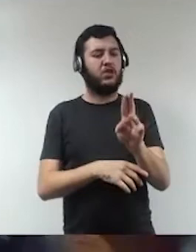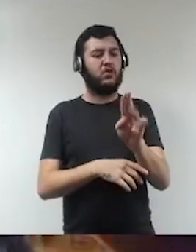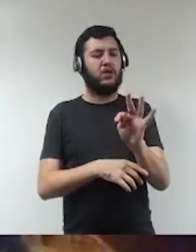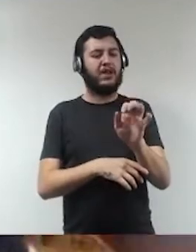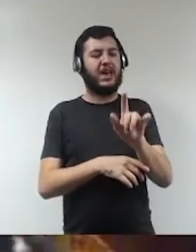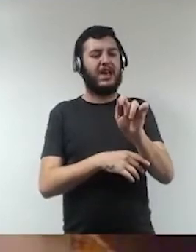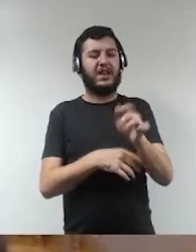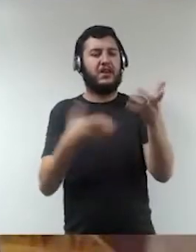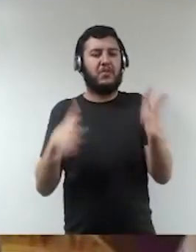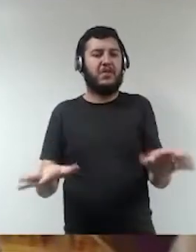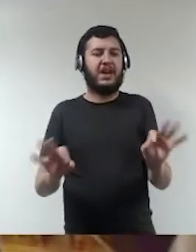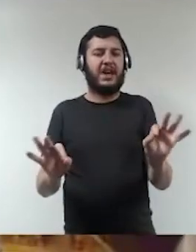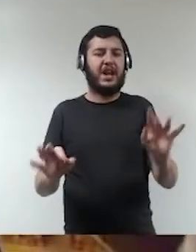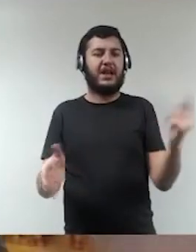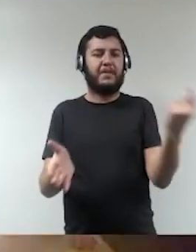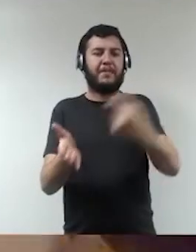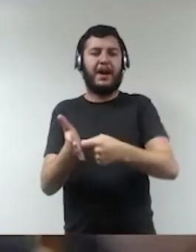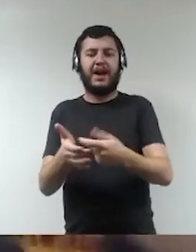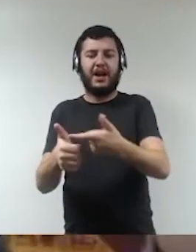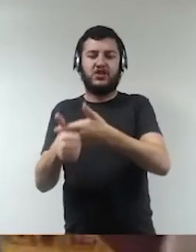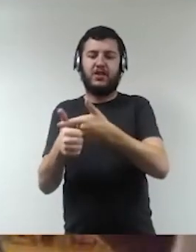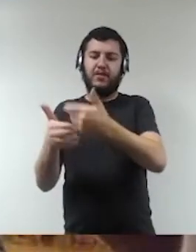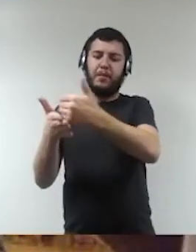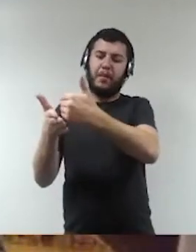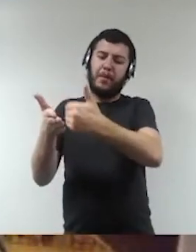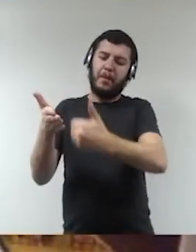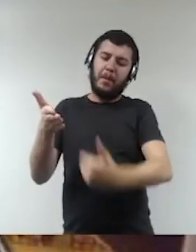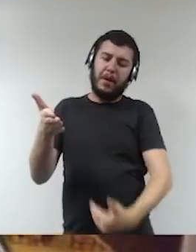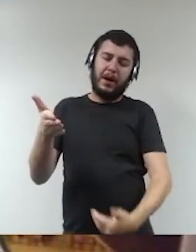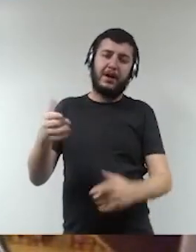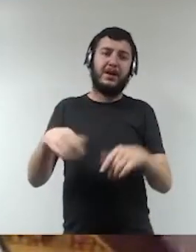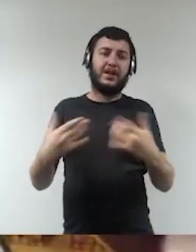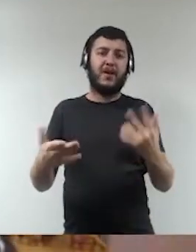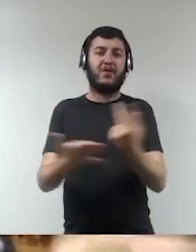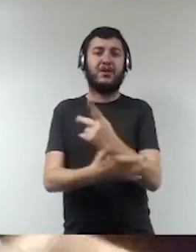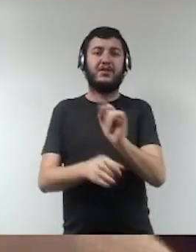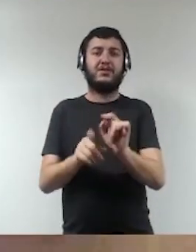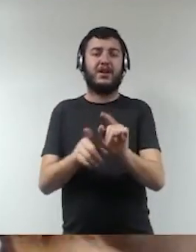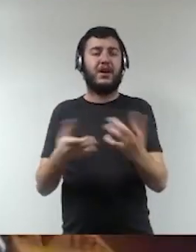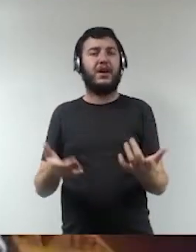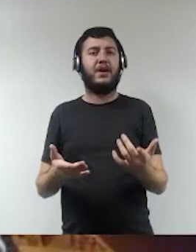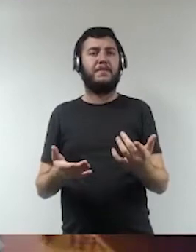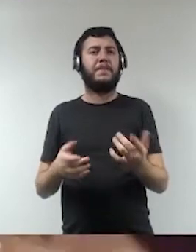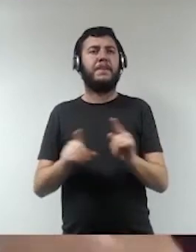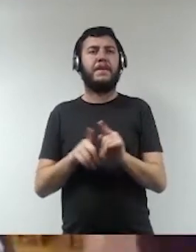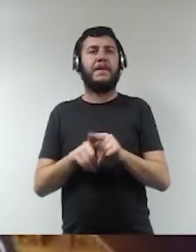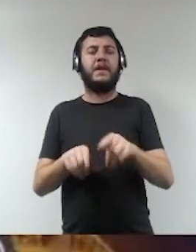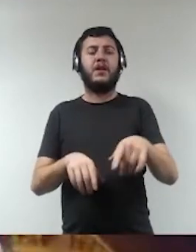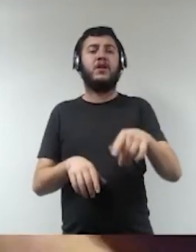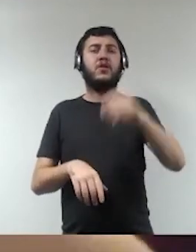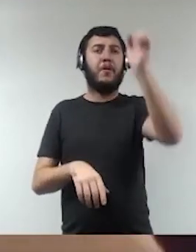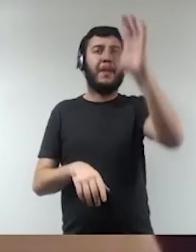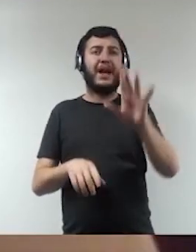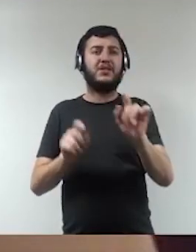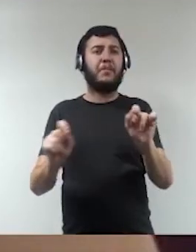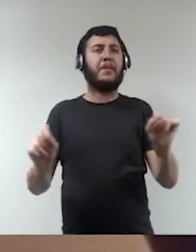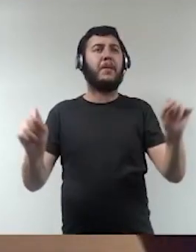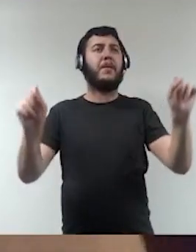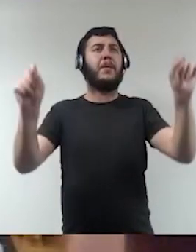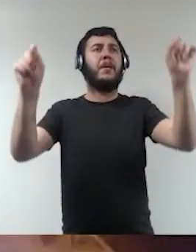todos os lugares do país, cada uma de um jeito, cada uma de uma forma, né? Então, o cuidado que se deve tomar